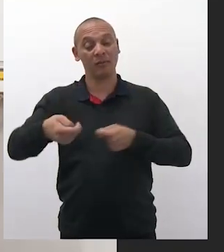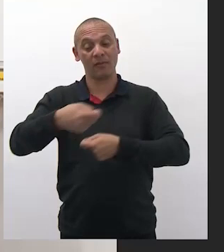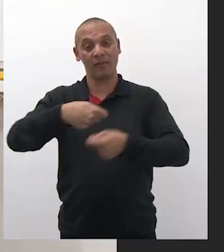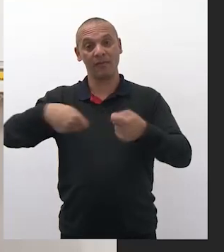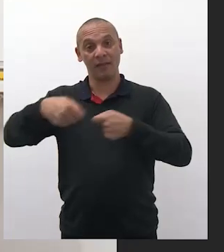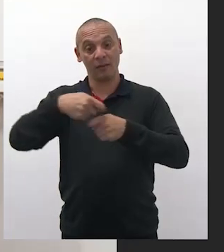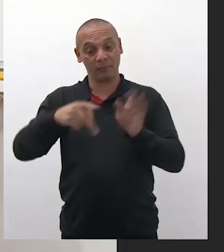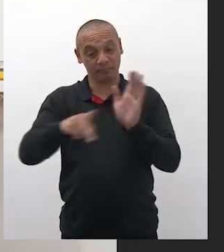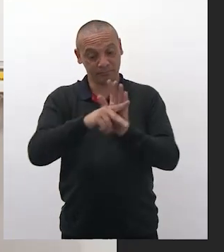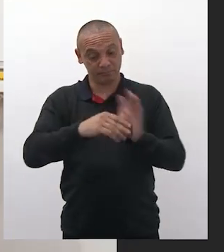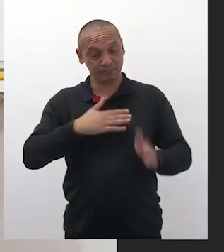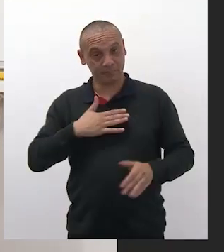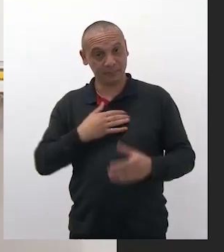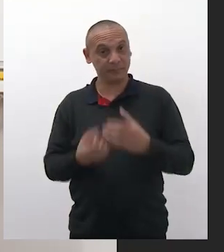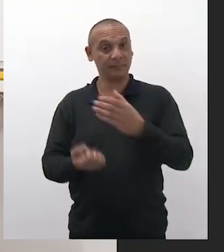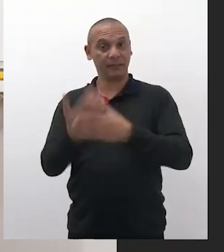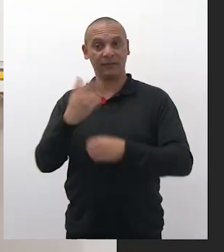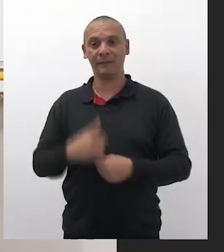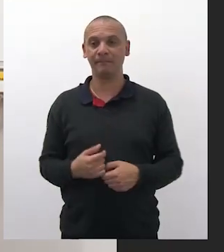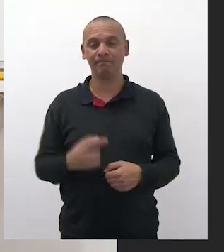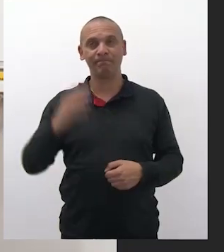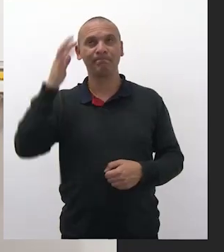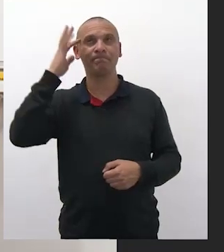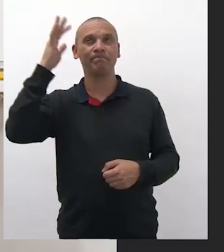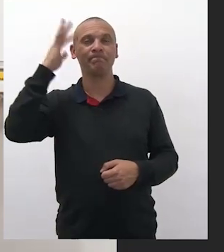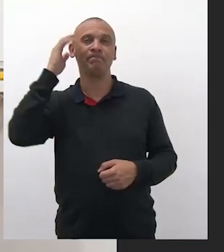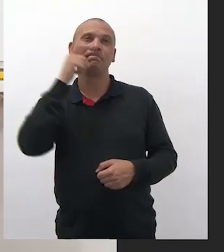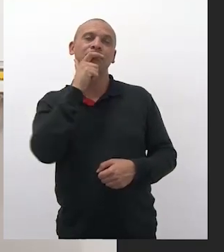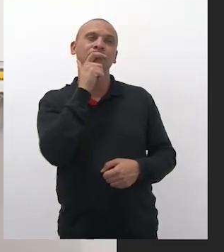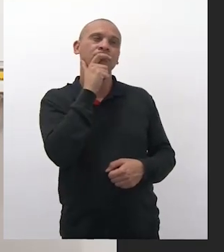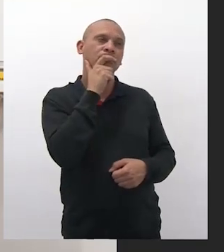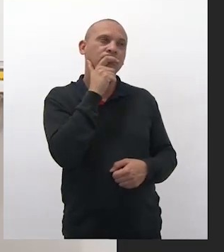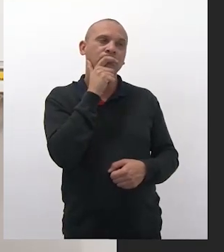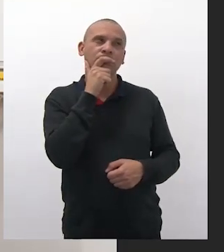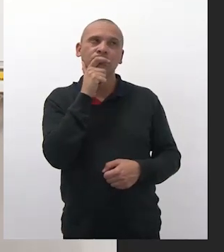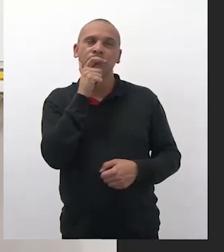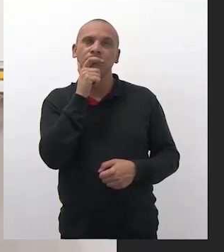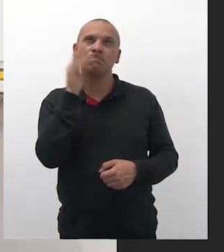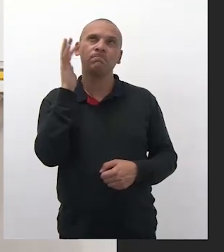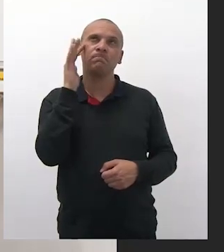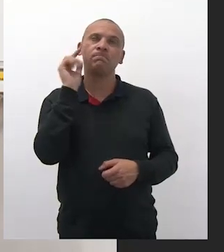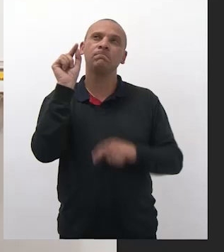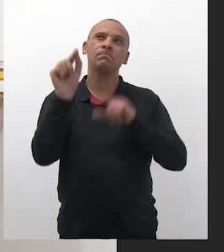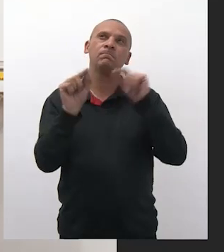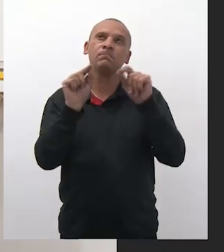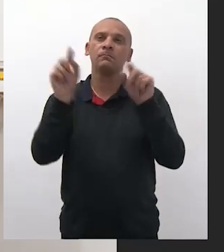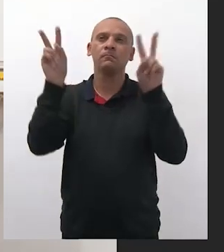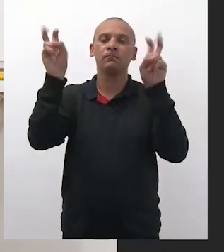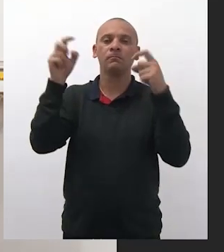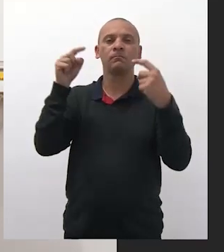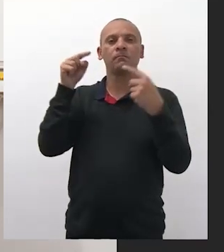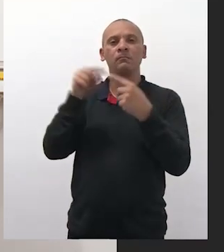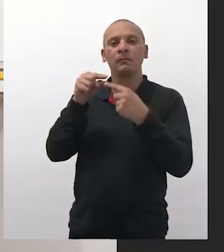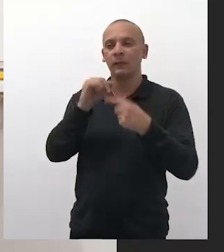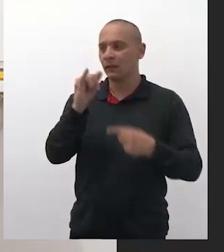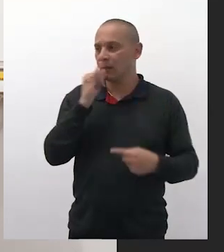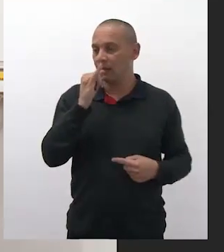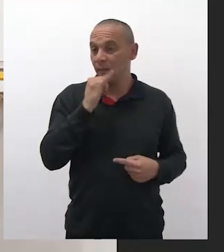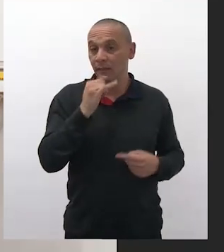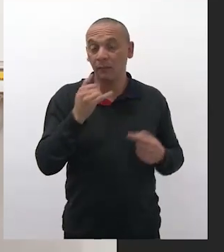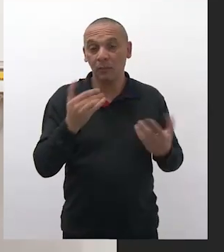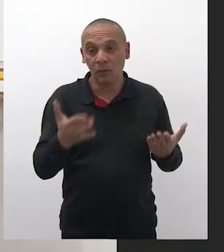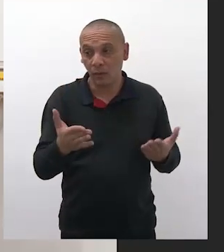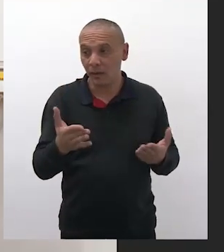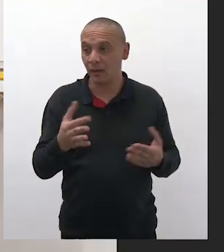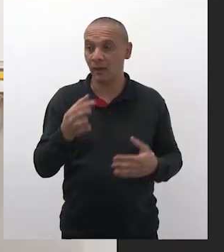próprio. Aí pensei e falei, nossa, eu vou trazer essa questão